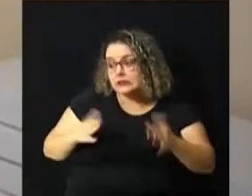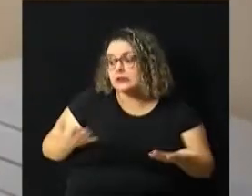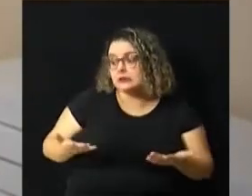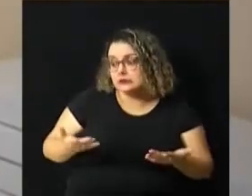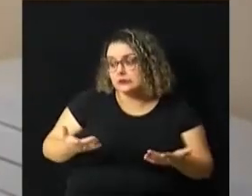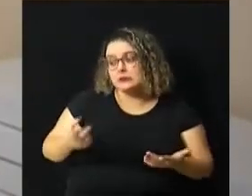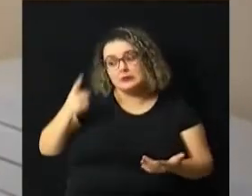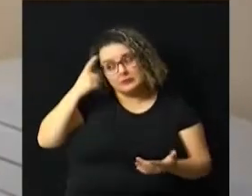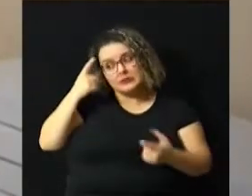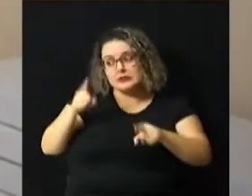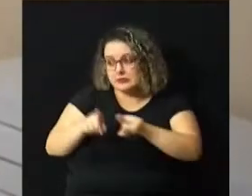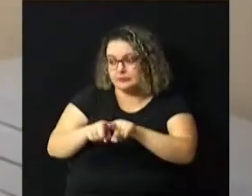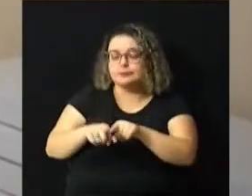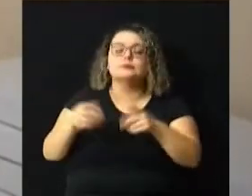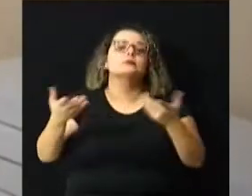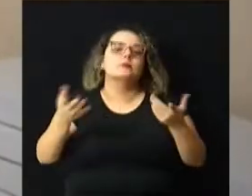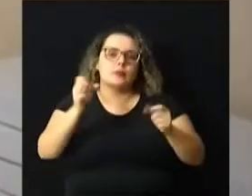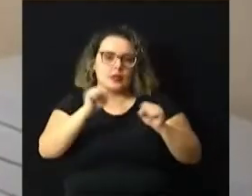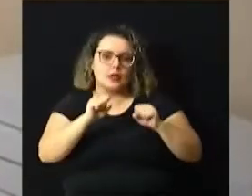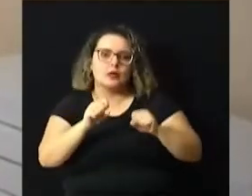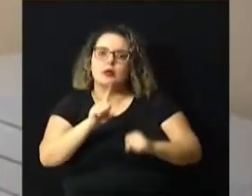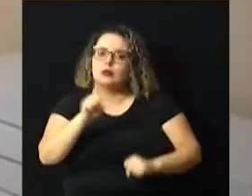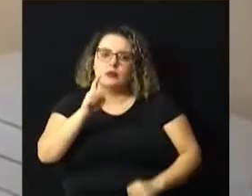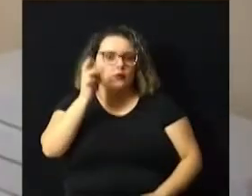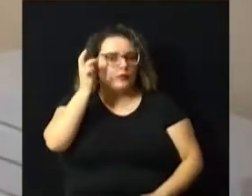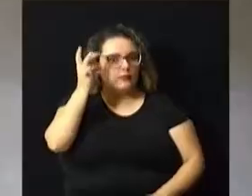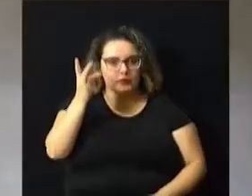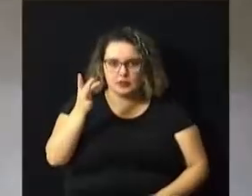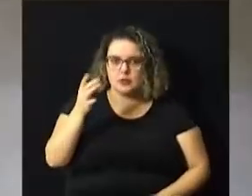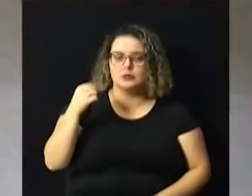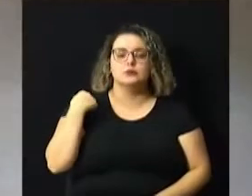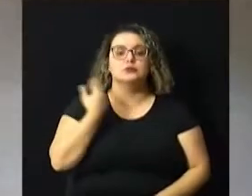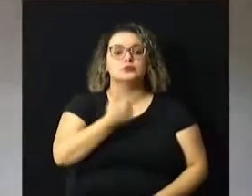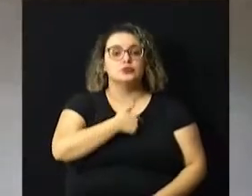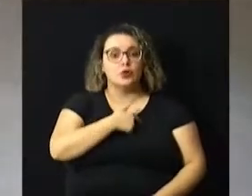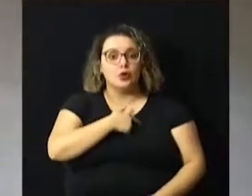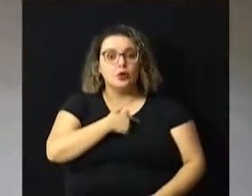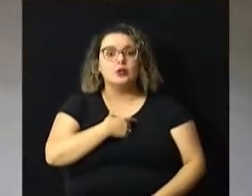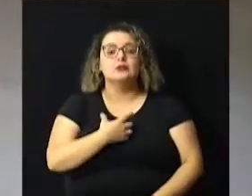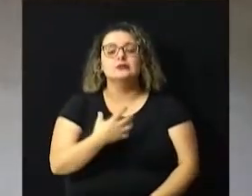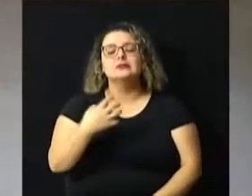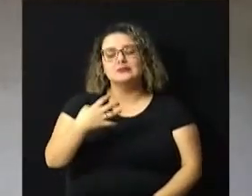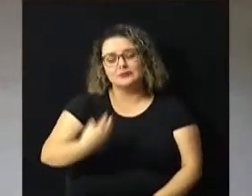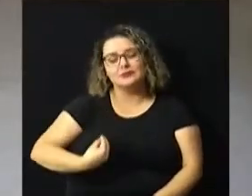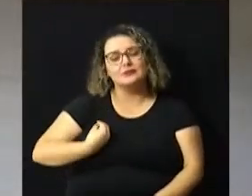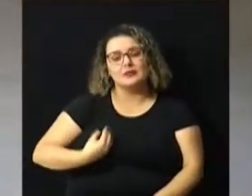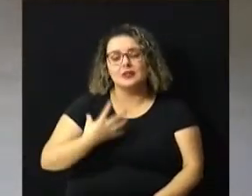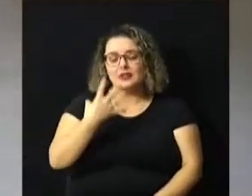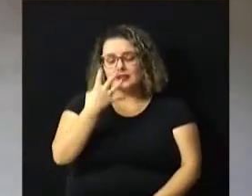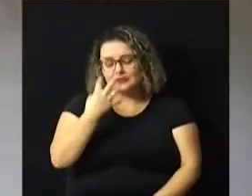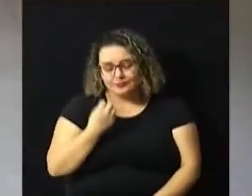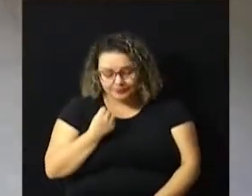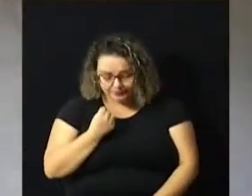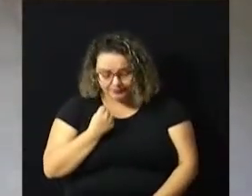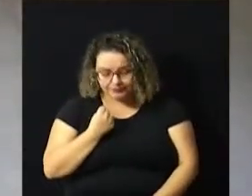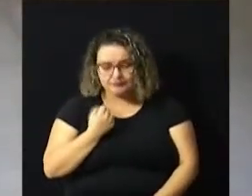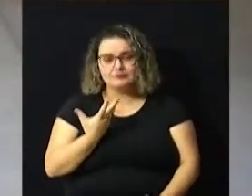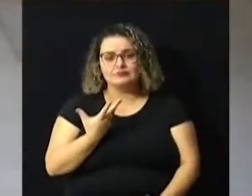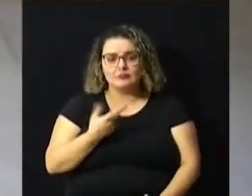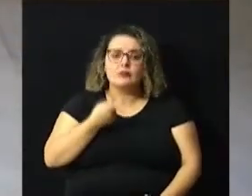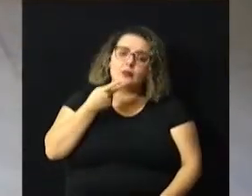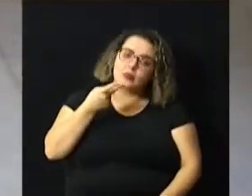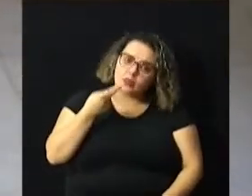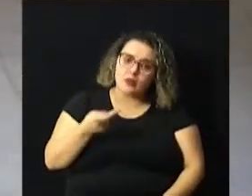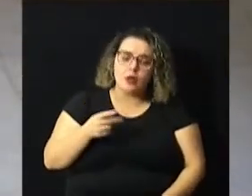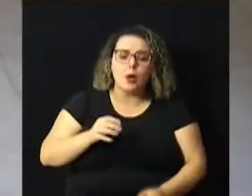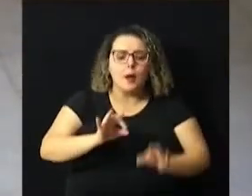dia. Imagino que seja assim também, né? Sim, não é fácil. A gente lida com situações frustrantes também, tá? É fácil dizer